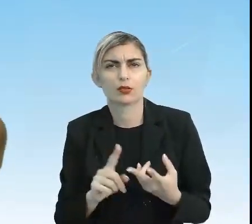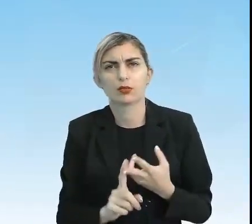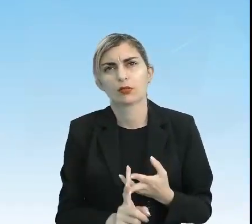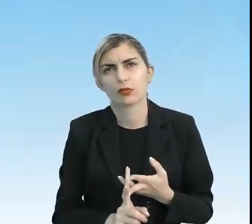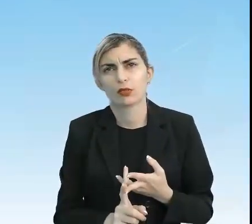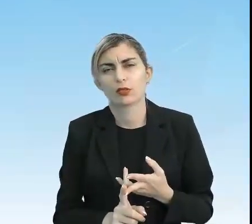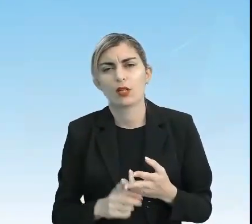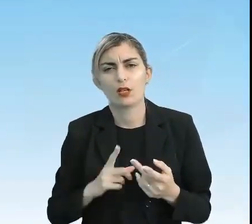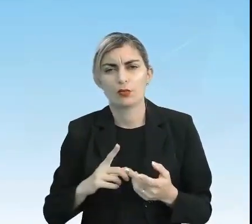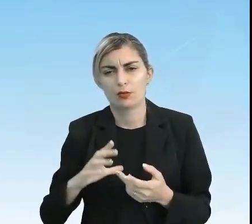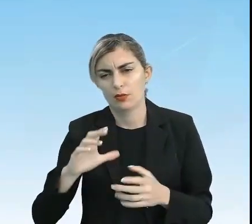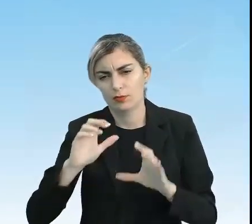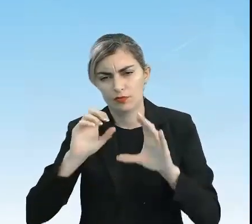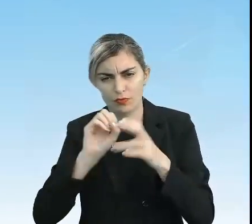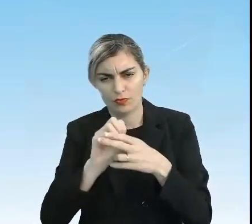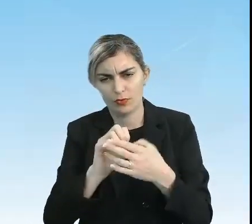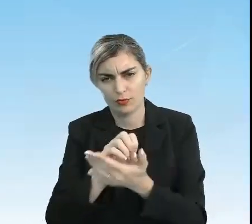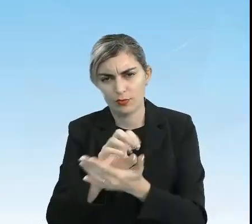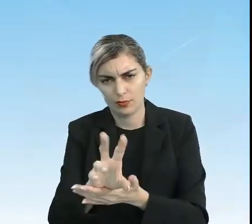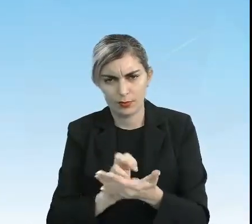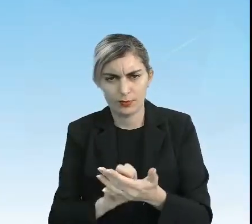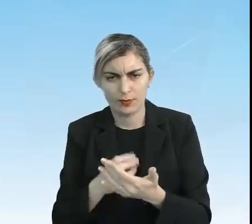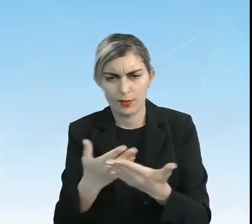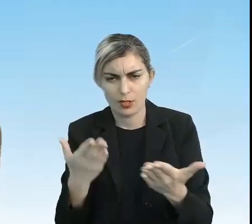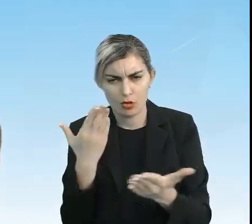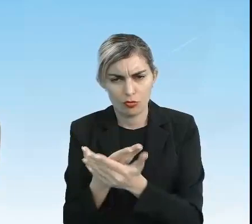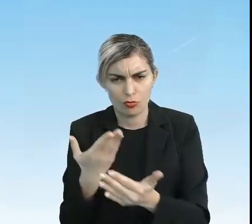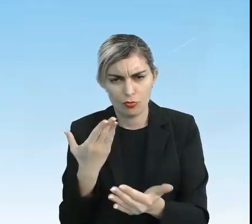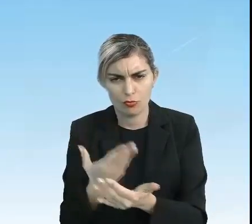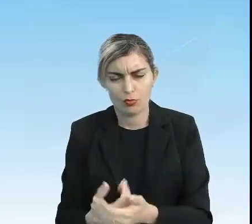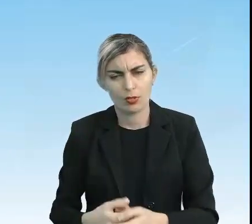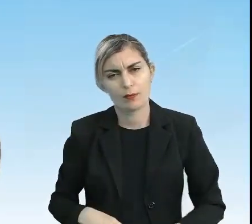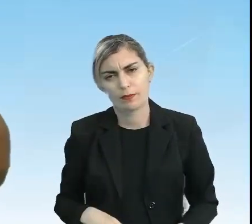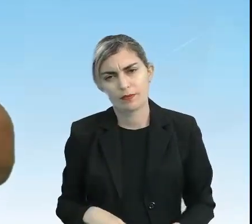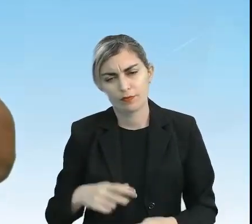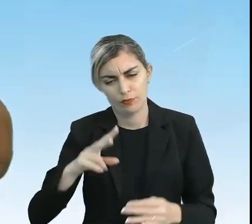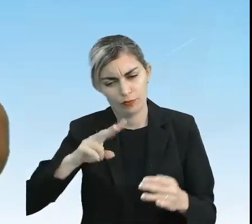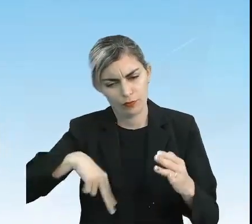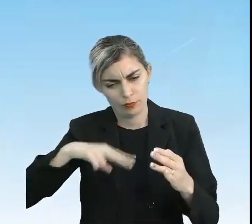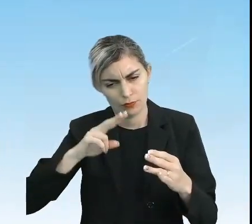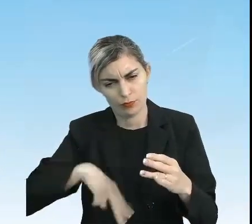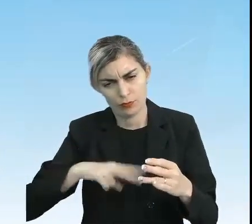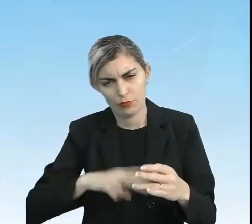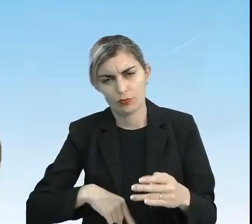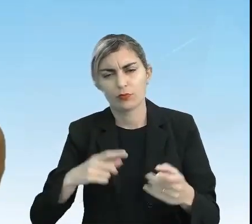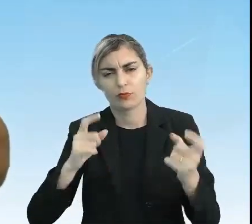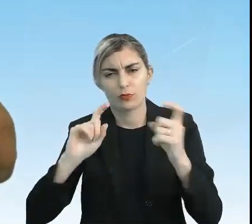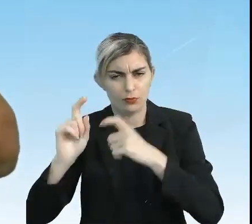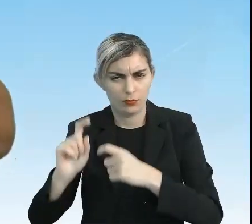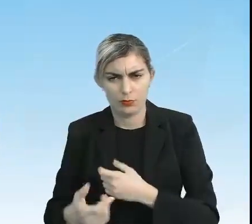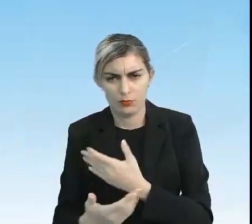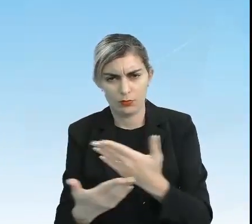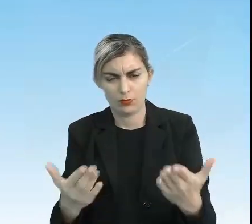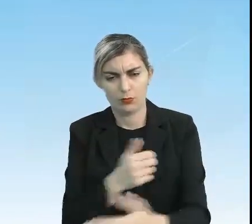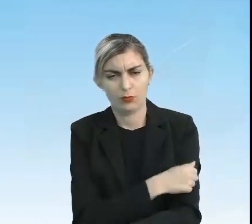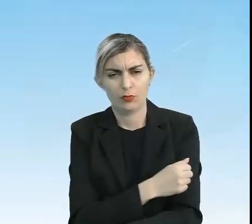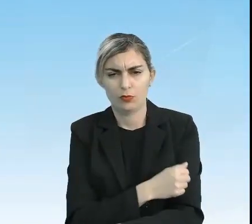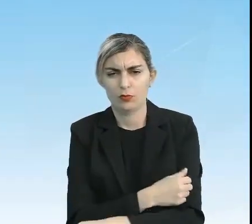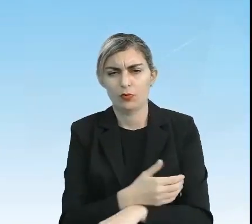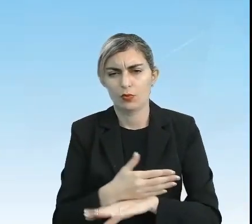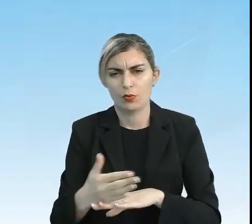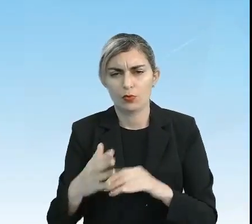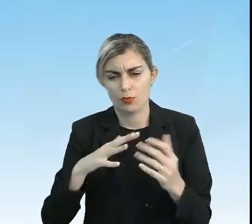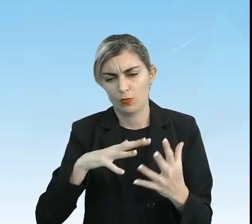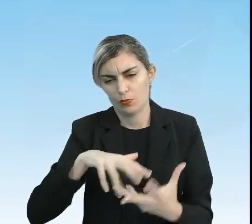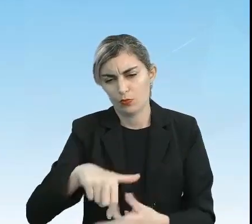esse canal Canal. maravilhoso aqui. Estudem, leiam, debatam com seus colegas, construam um mundo